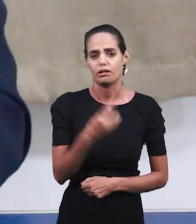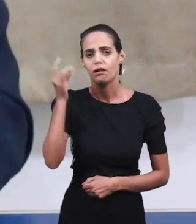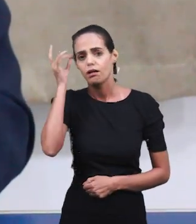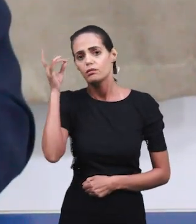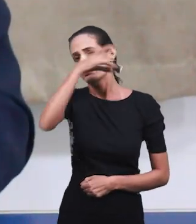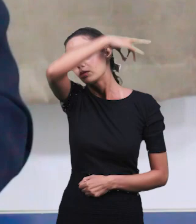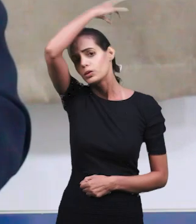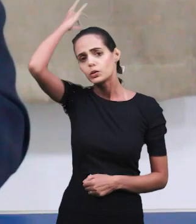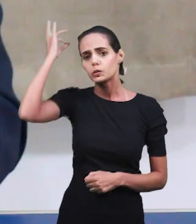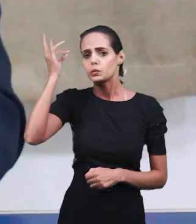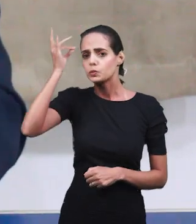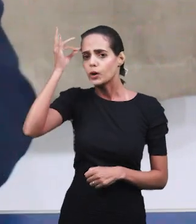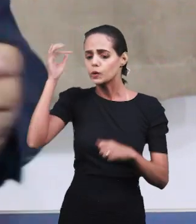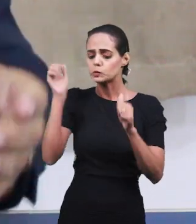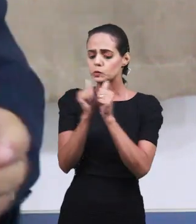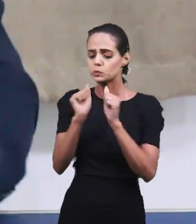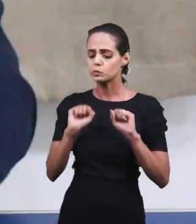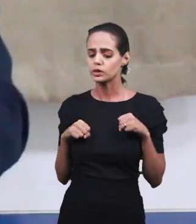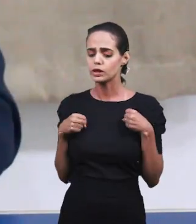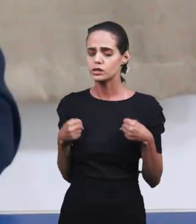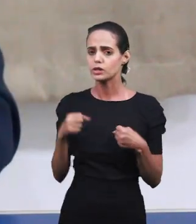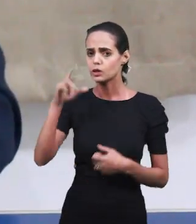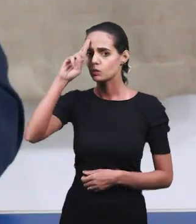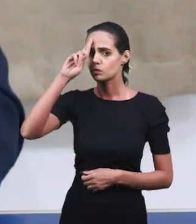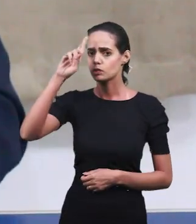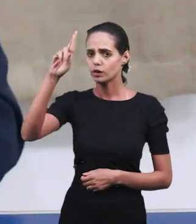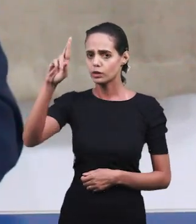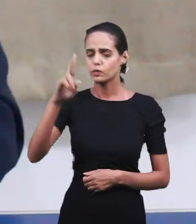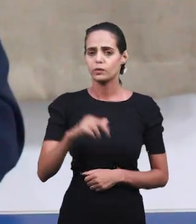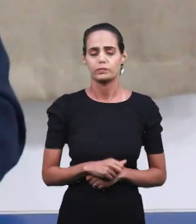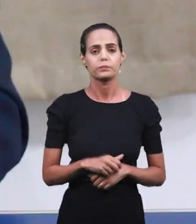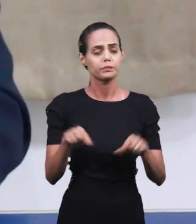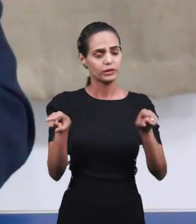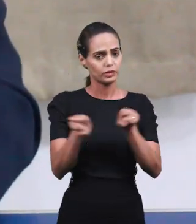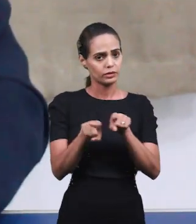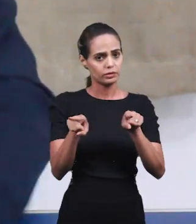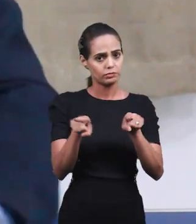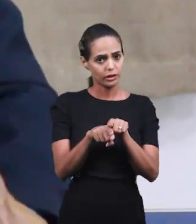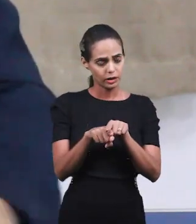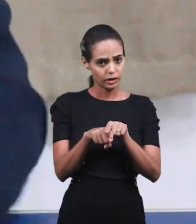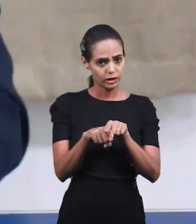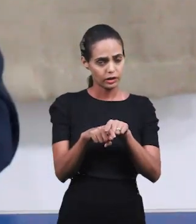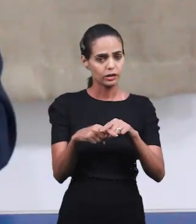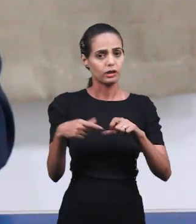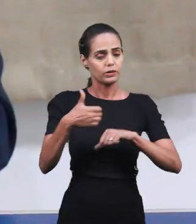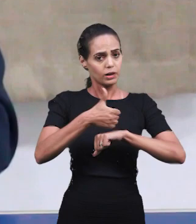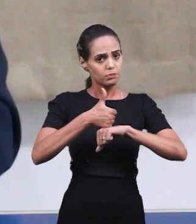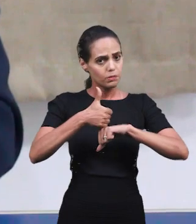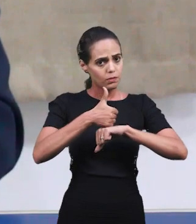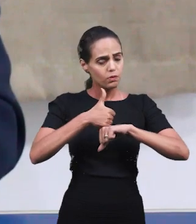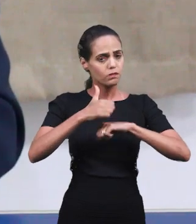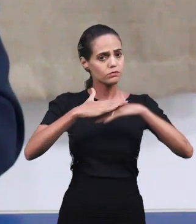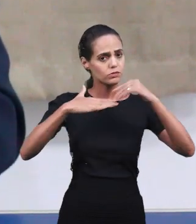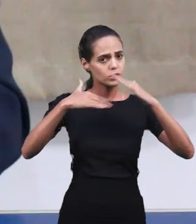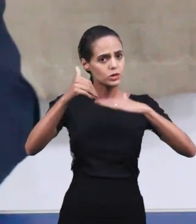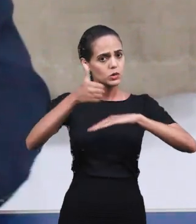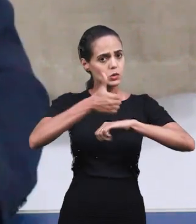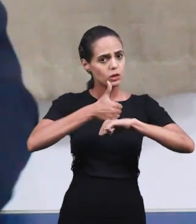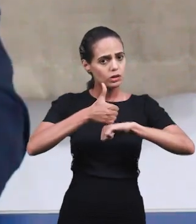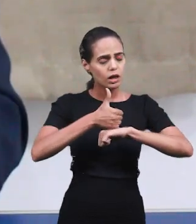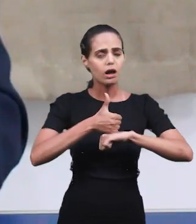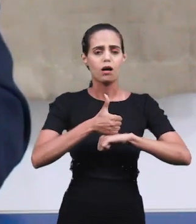mais, reflete sim na vida profissional, por que não? O Senhor tem feito grandes milagres.